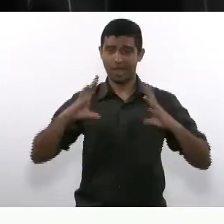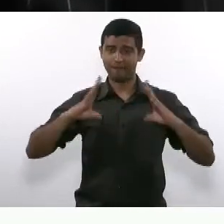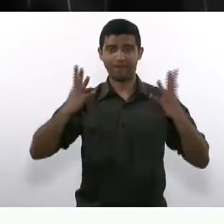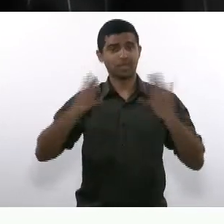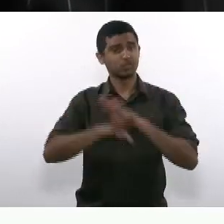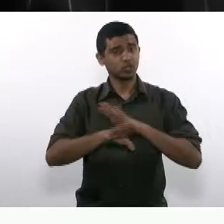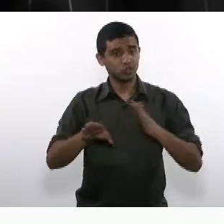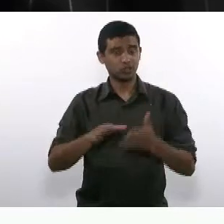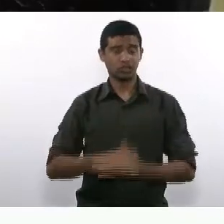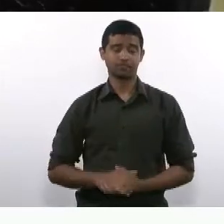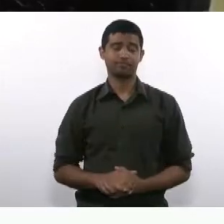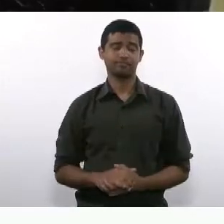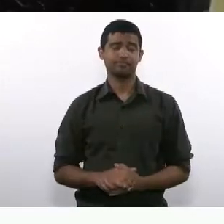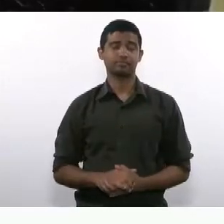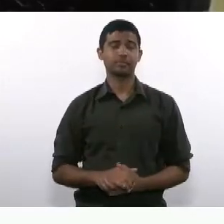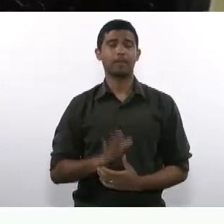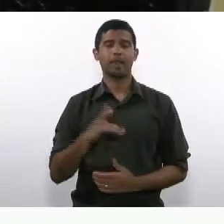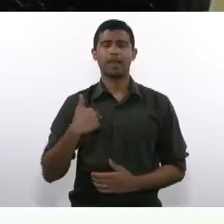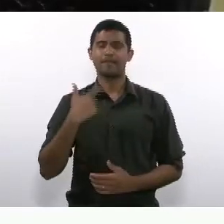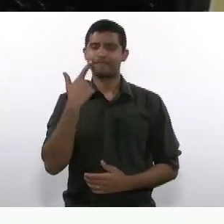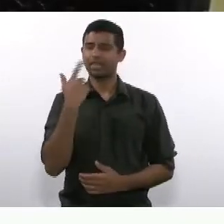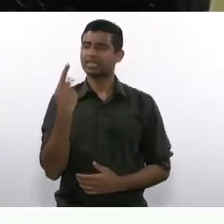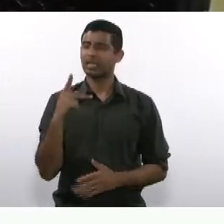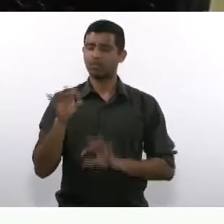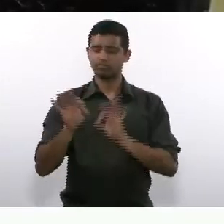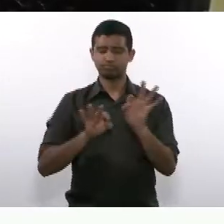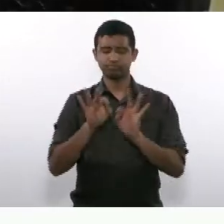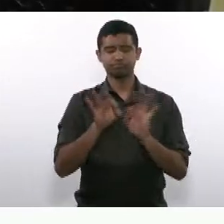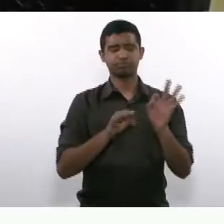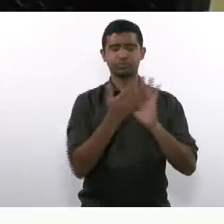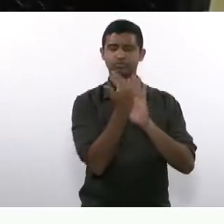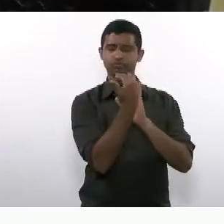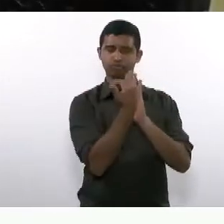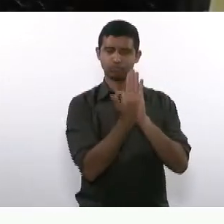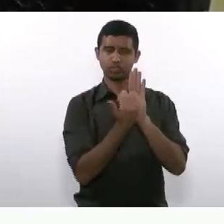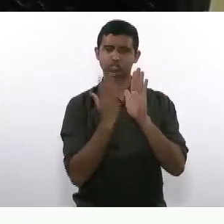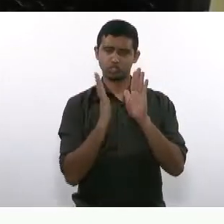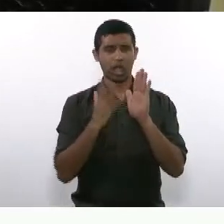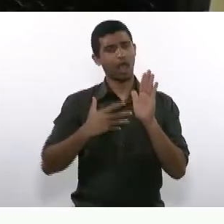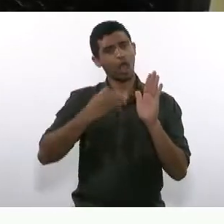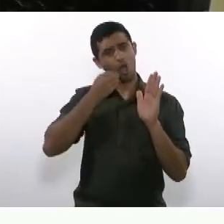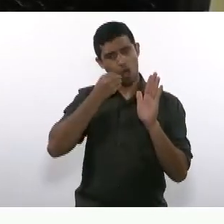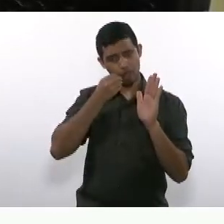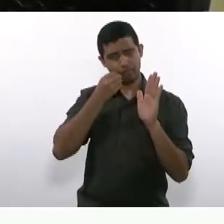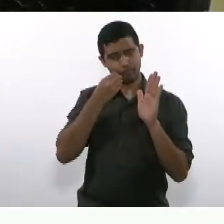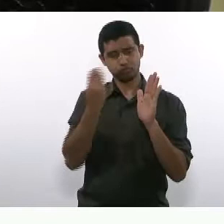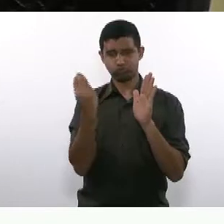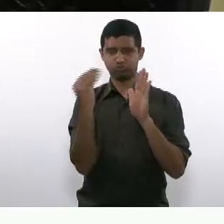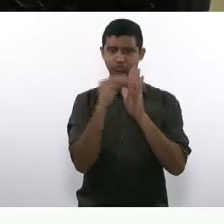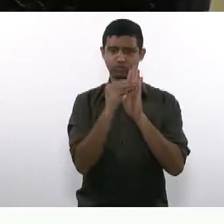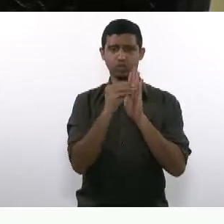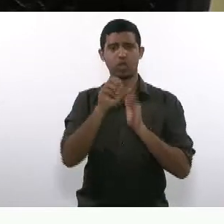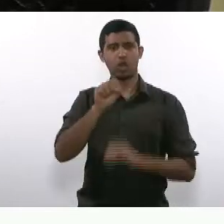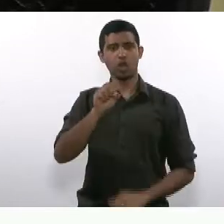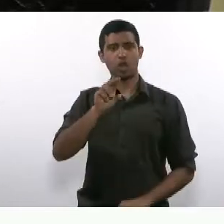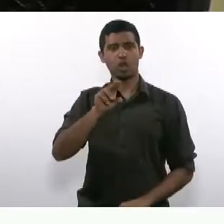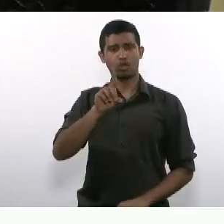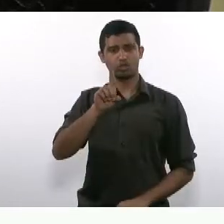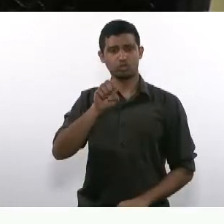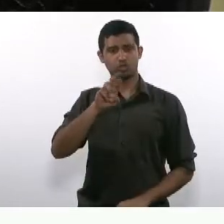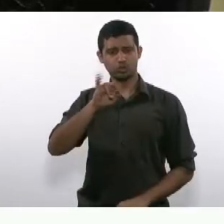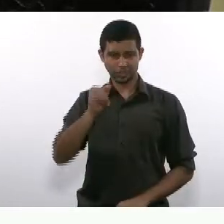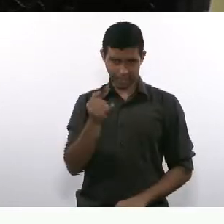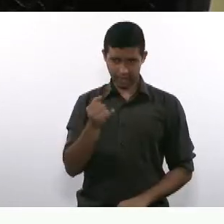E nesse planejamento, por óbvio, já está incluído, acredito eu, a Suderj.